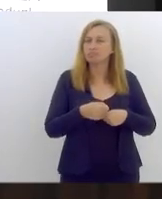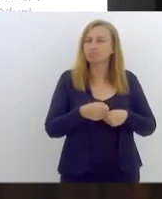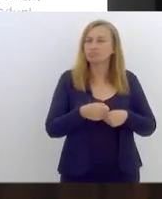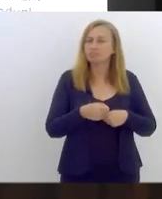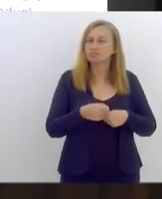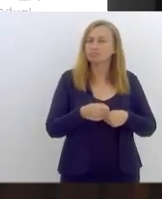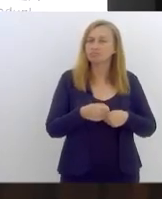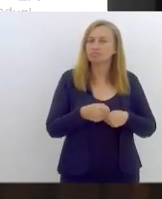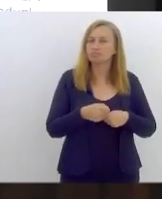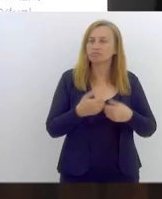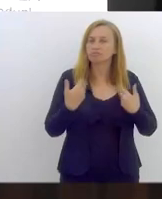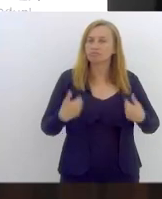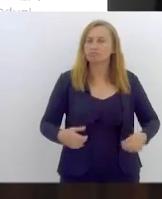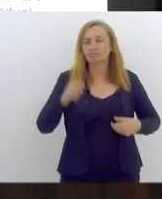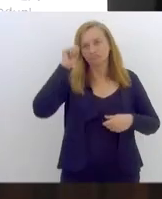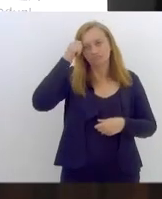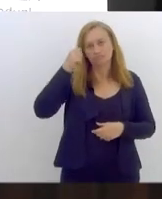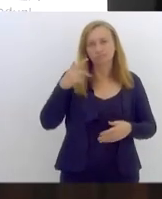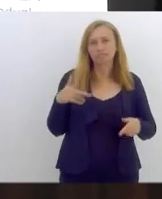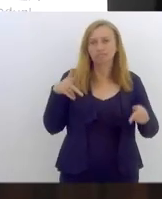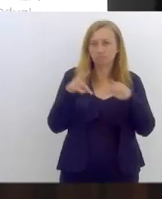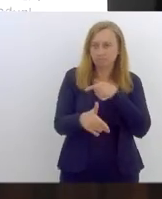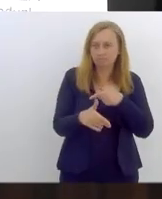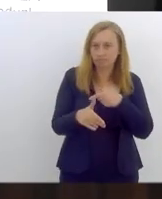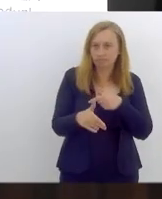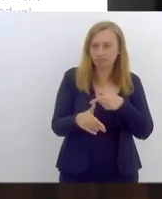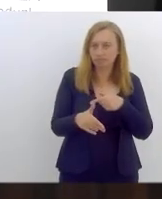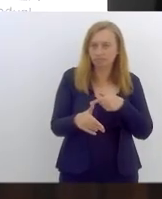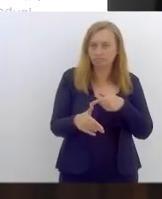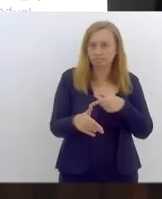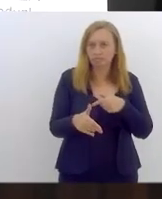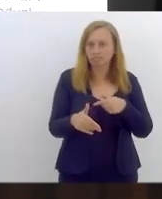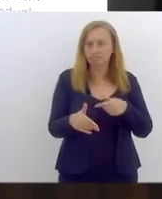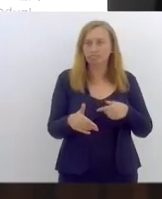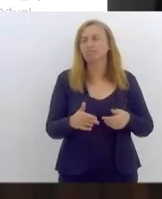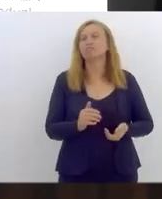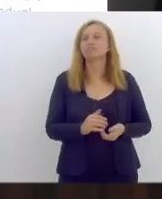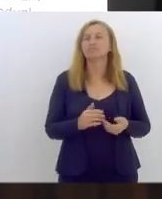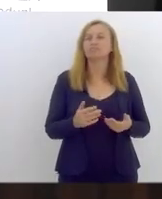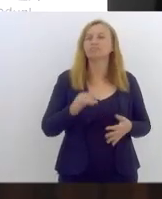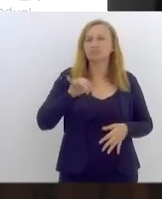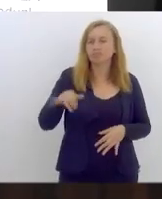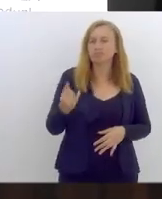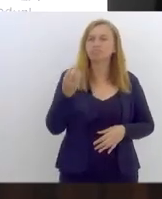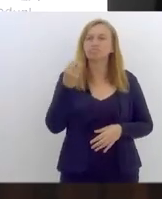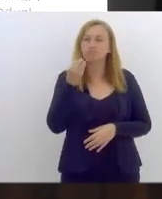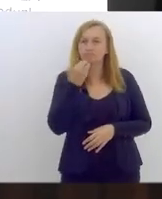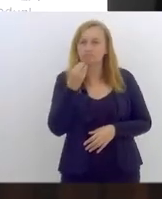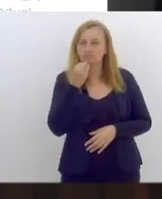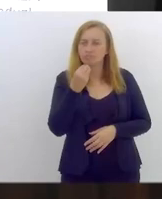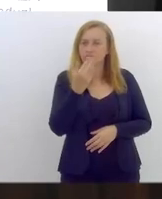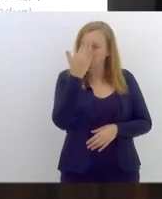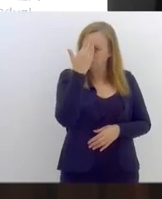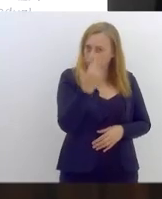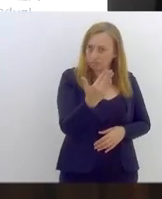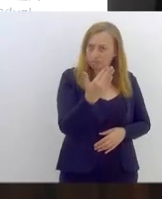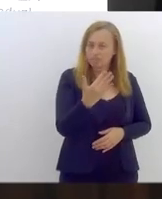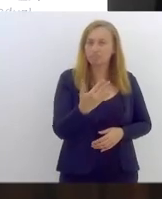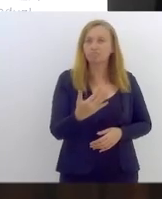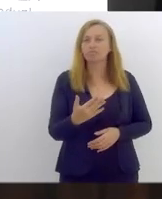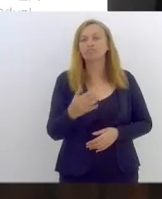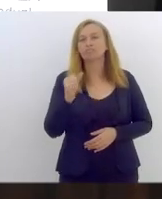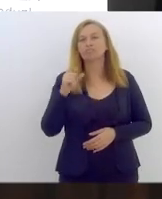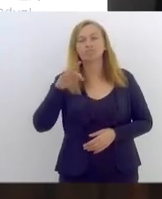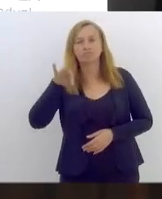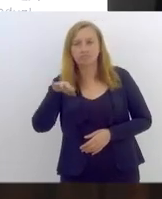tentam impedir, neutralizar e tentam caçar como aconteceu. Então, aproveito a oportunidade para agradecer publicamente à